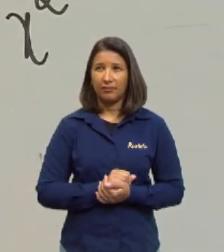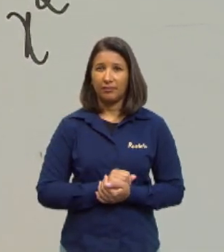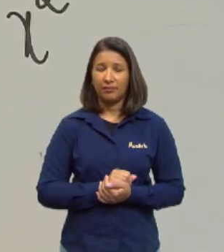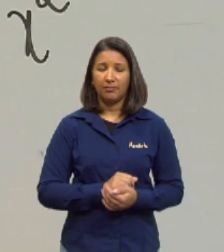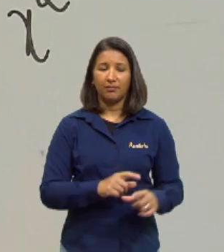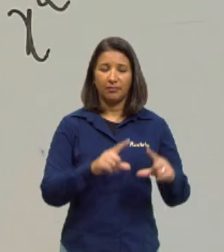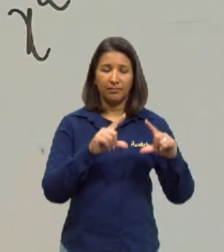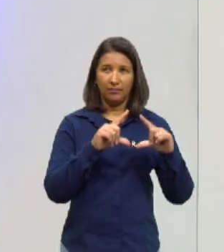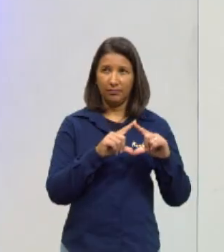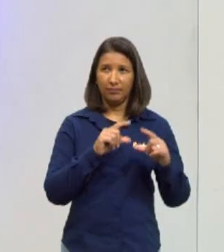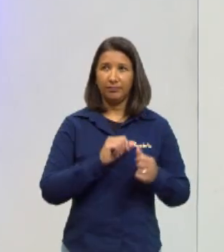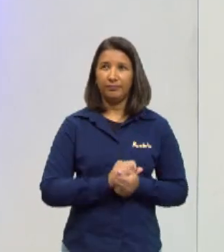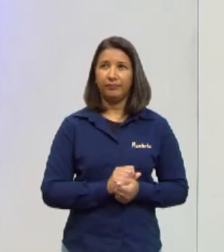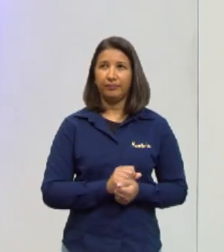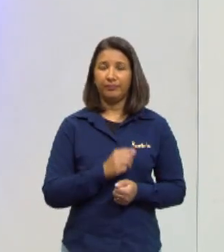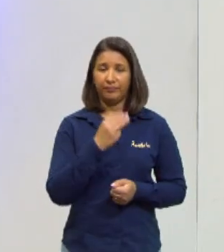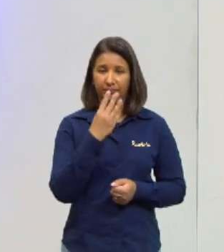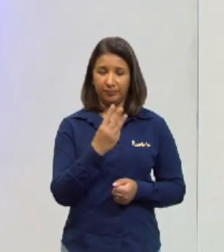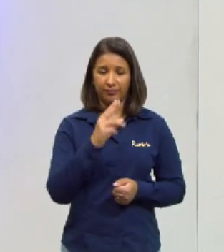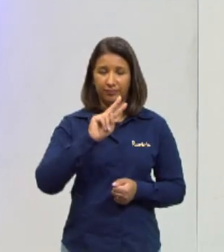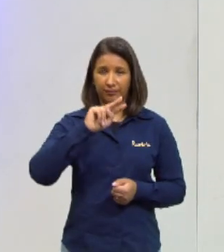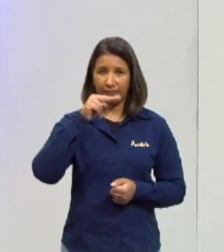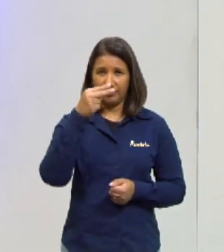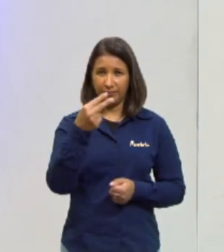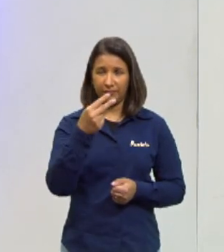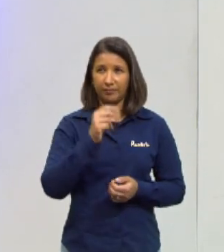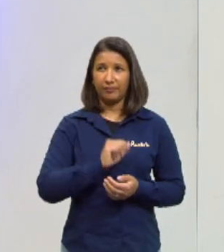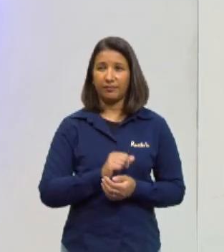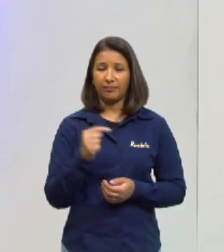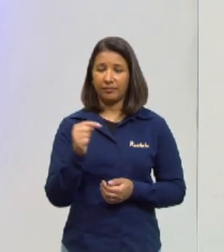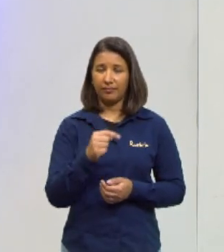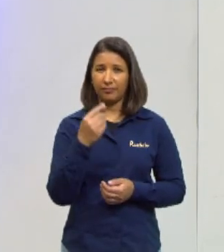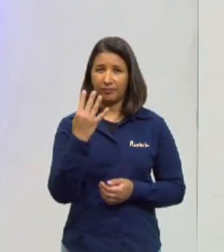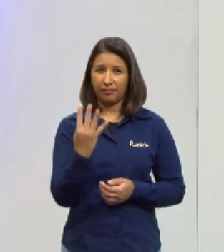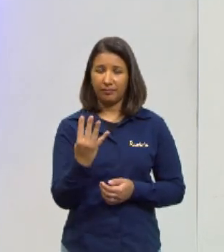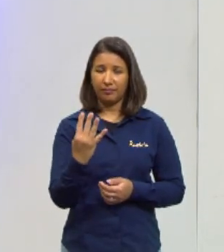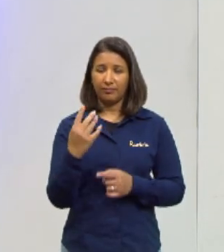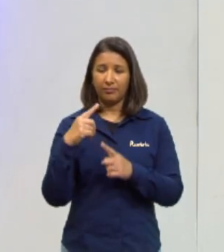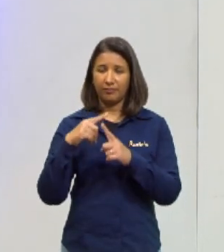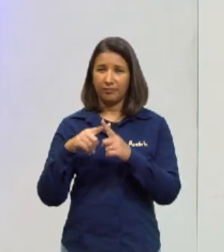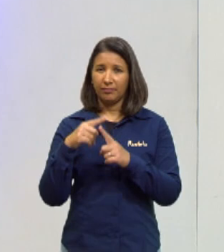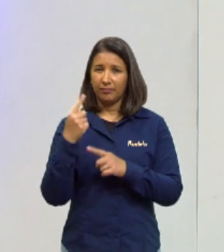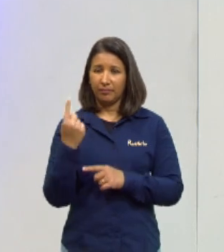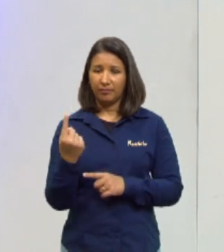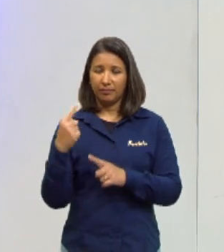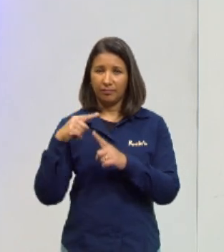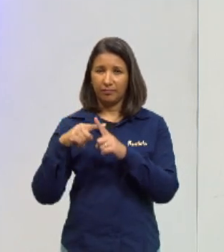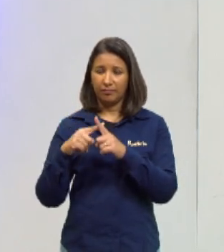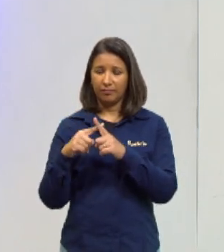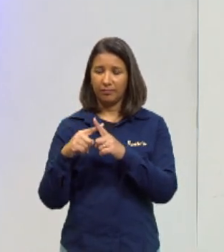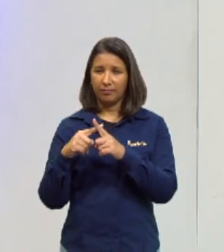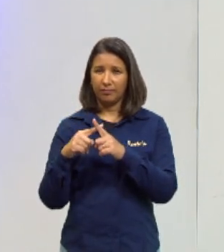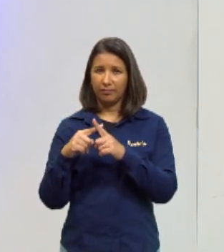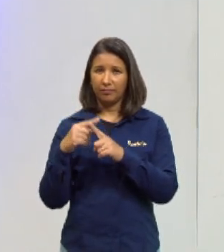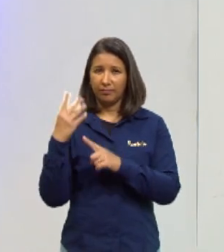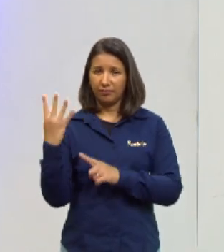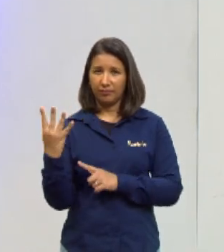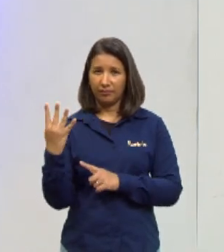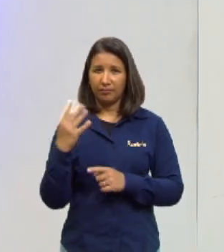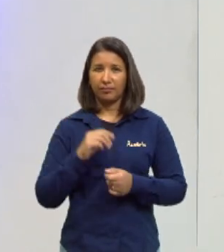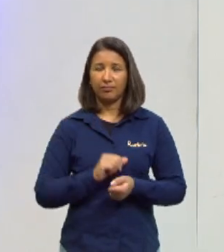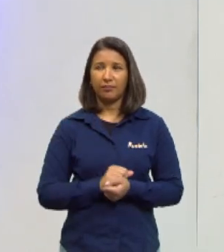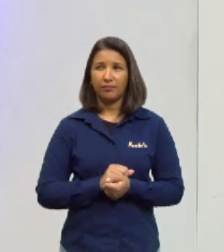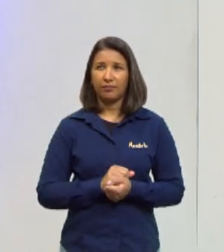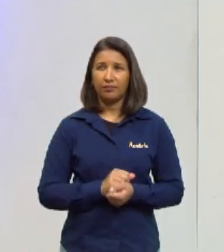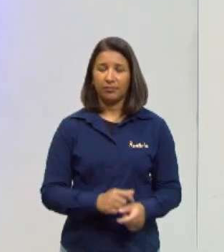O B é 3 ao quadrado, menos 4 vezes 1 vezes 4. Então, o